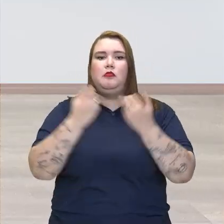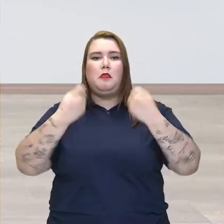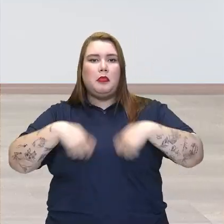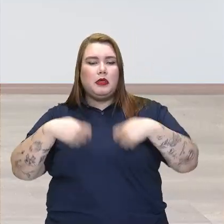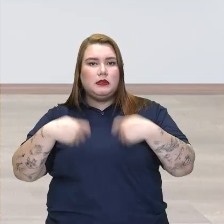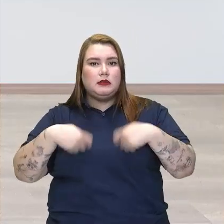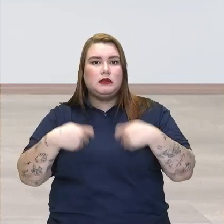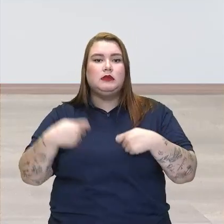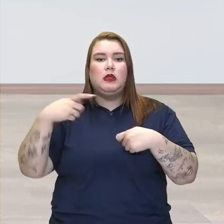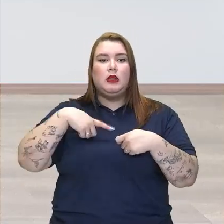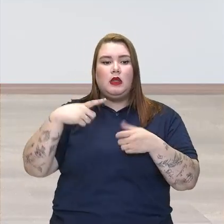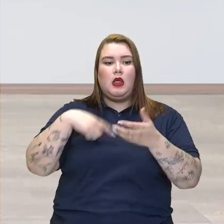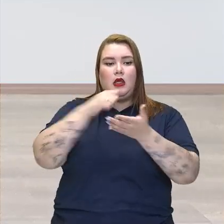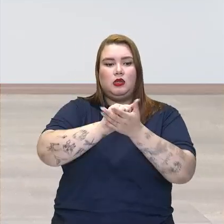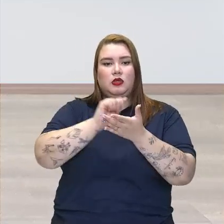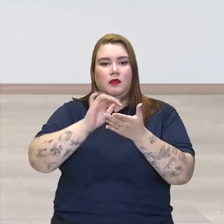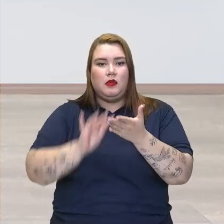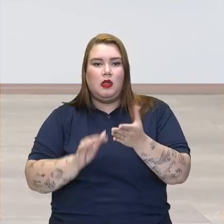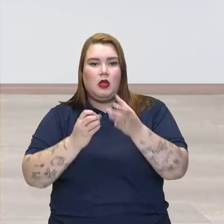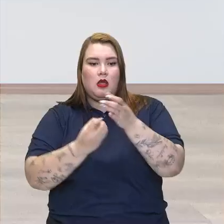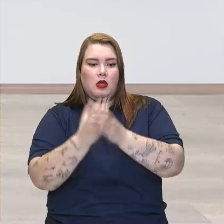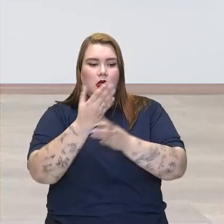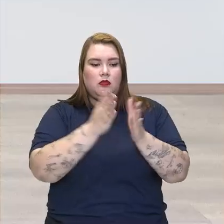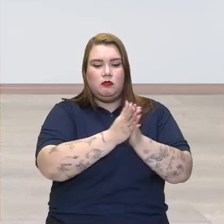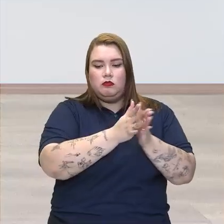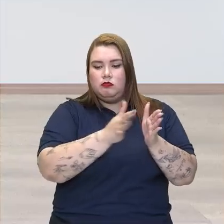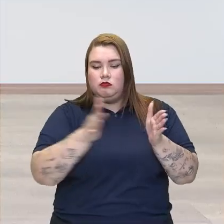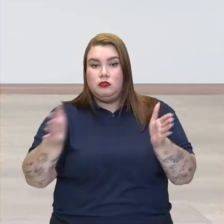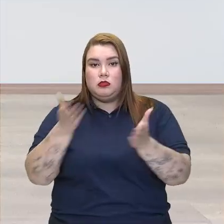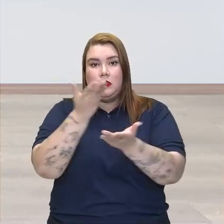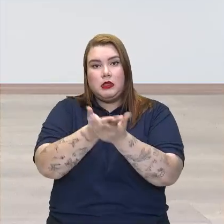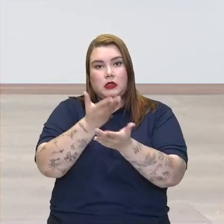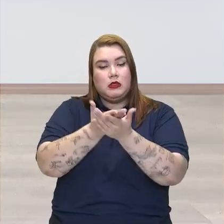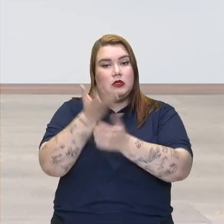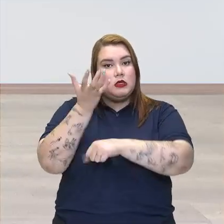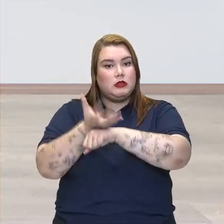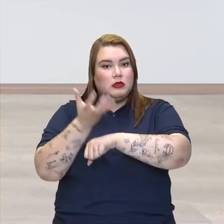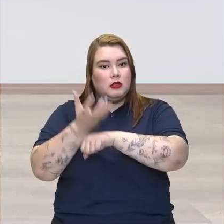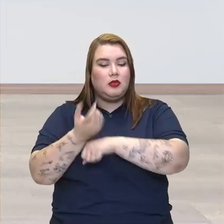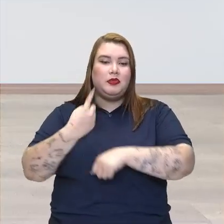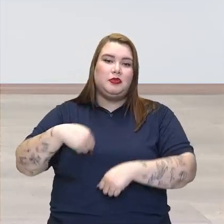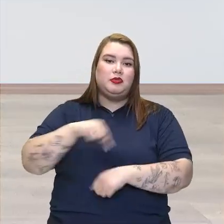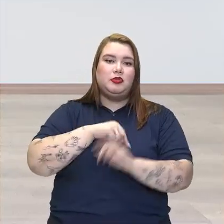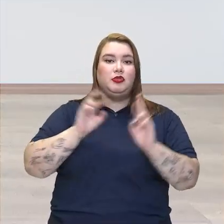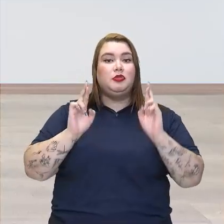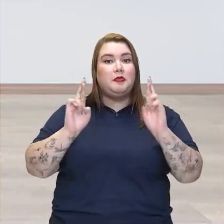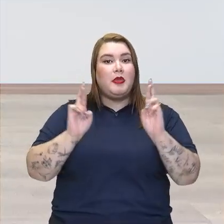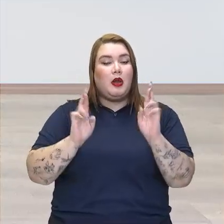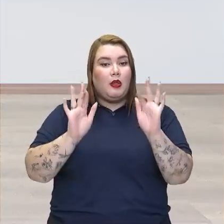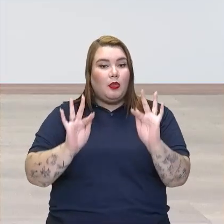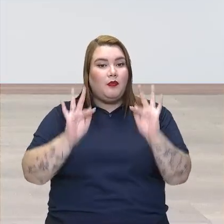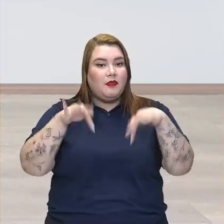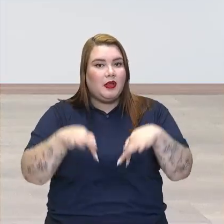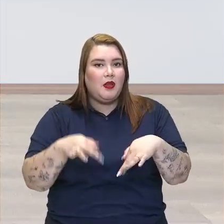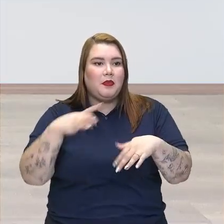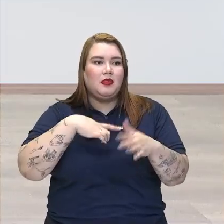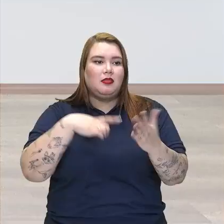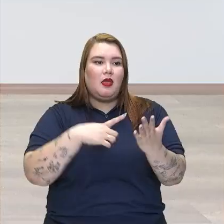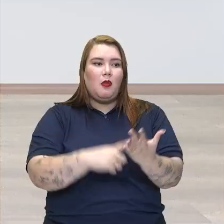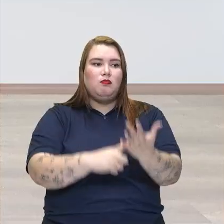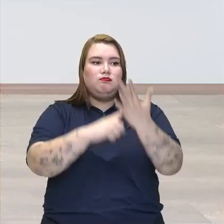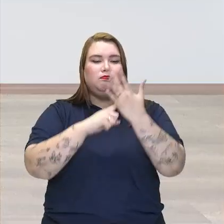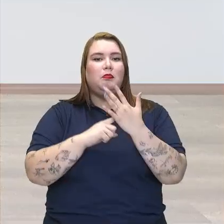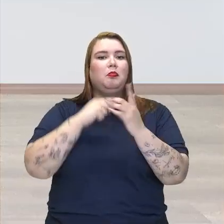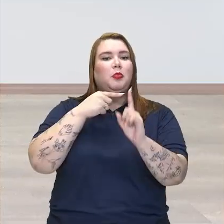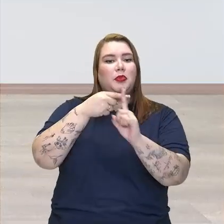façam atividades construindo no decorrer do período modular, e a gente vai esperar que no final a gente tenha uma resposta. Sim. Então, eu